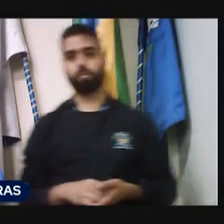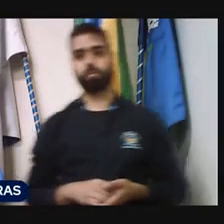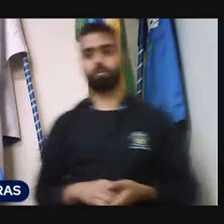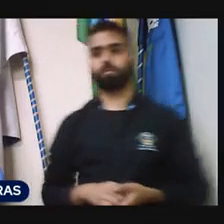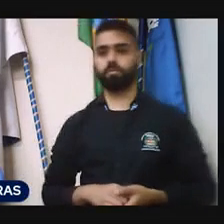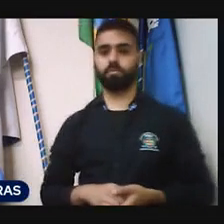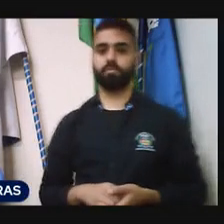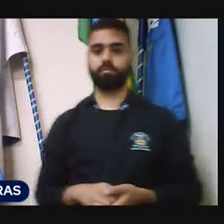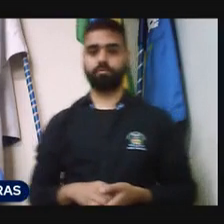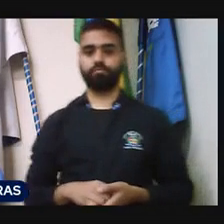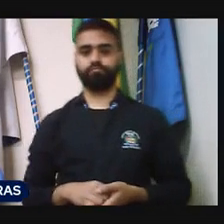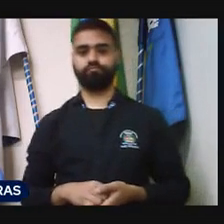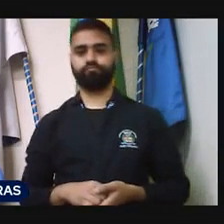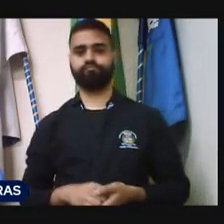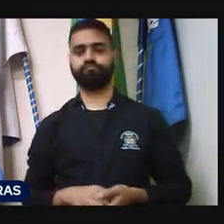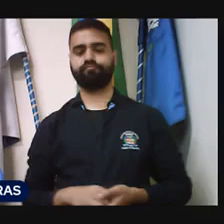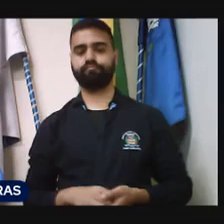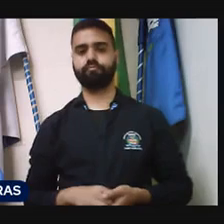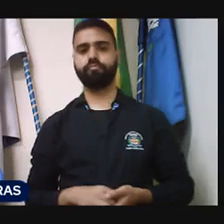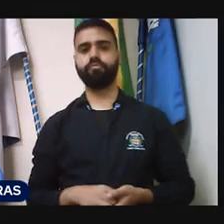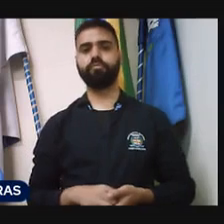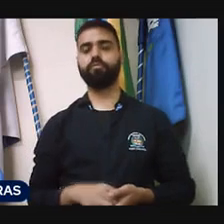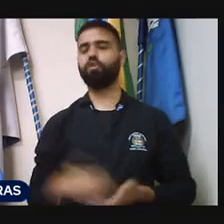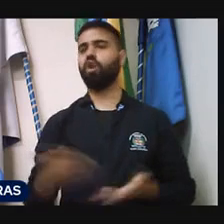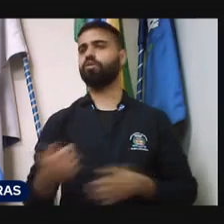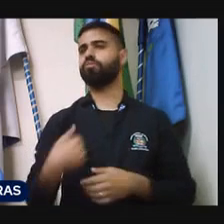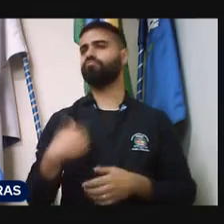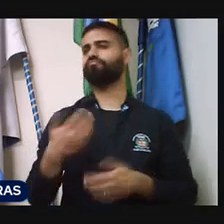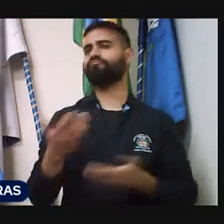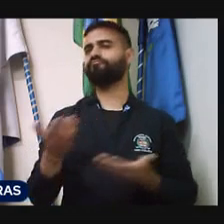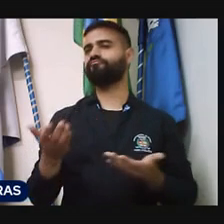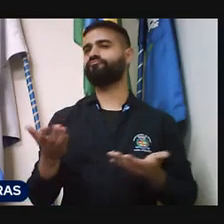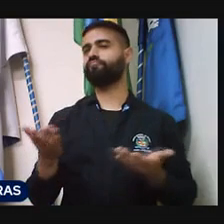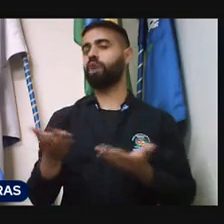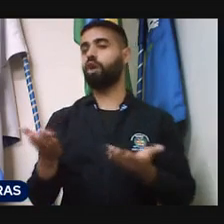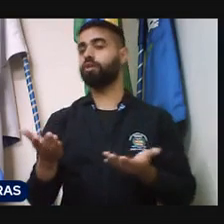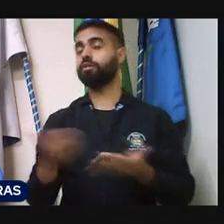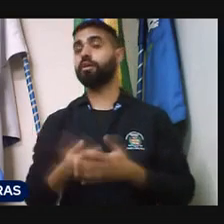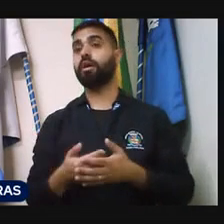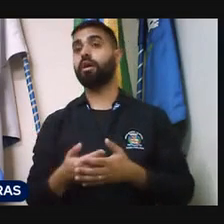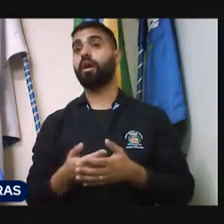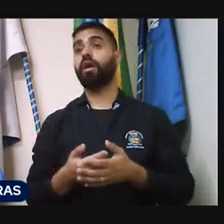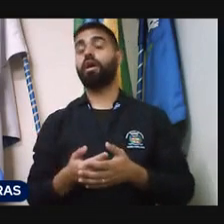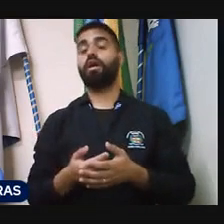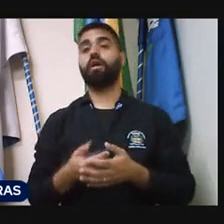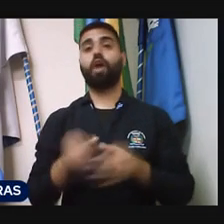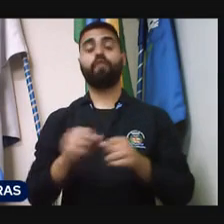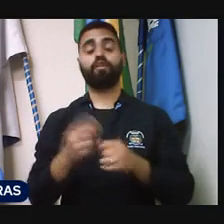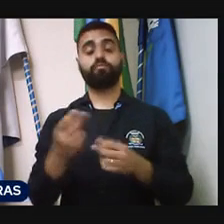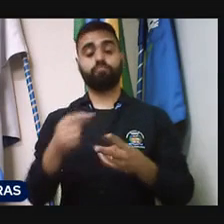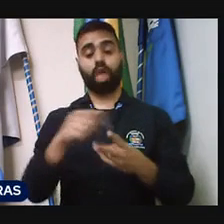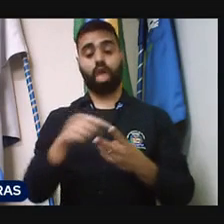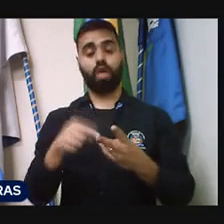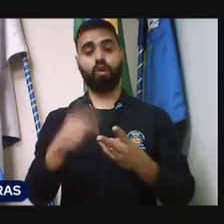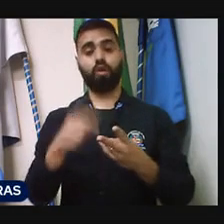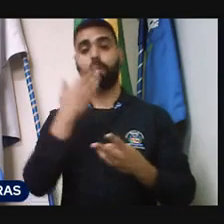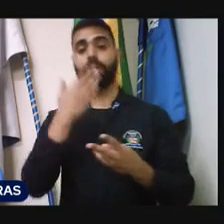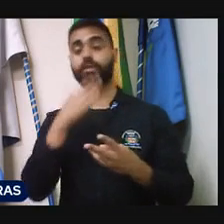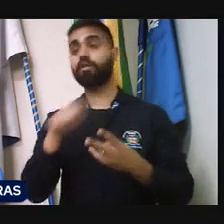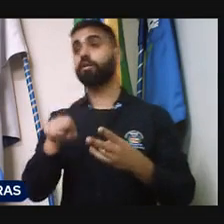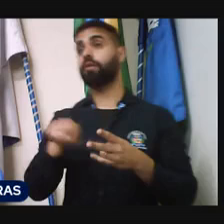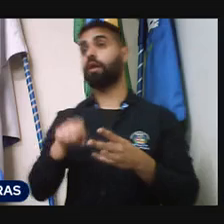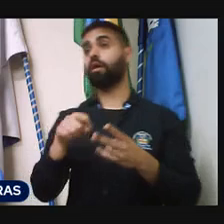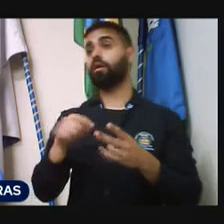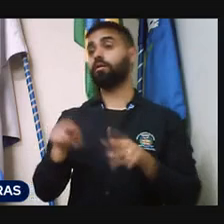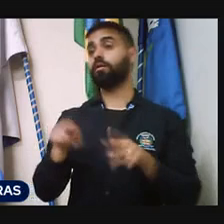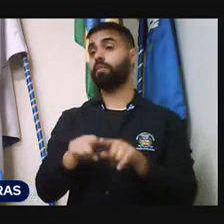e o requerimento e indicação né que a gente entra na casa hoje se que alimento é considerar